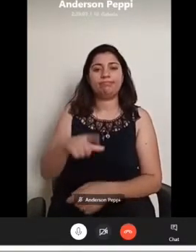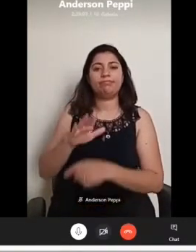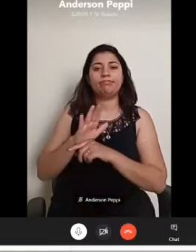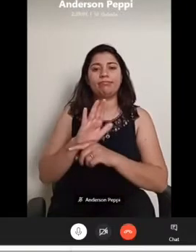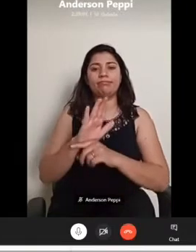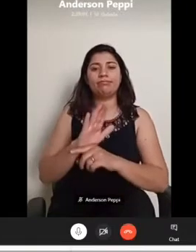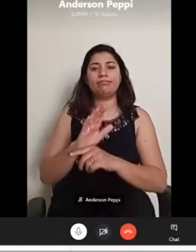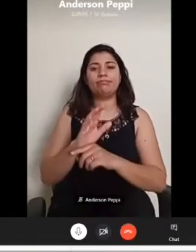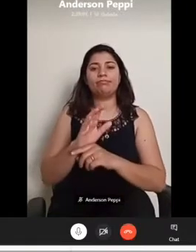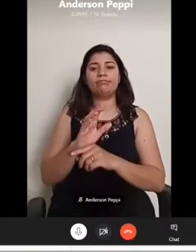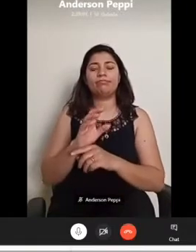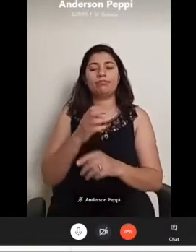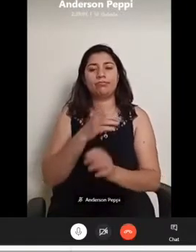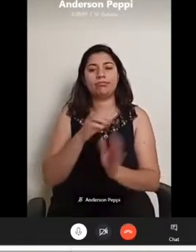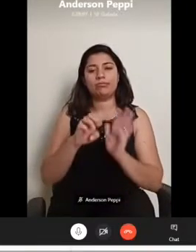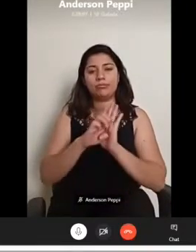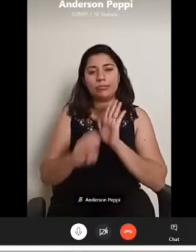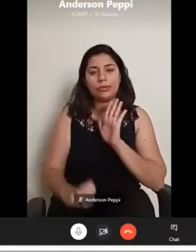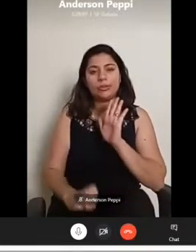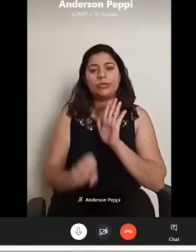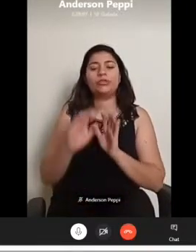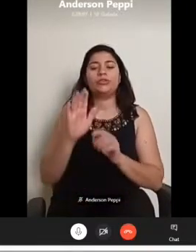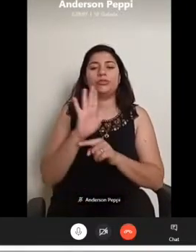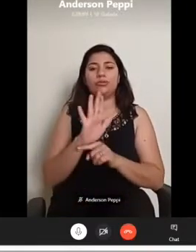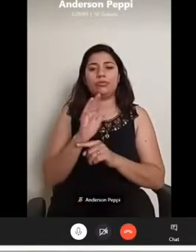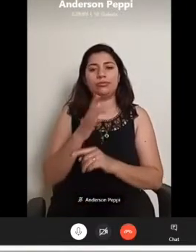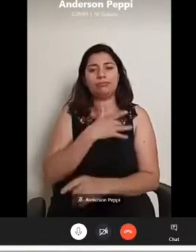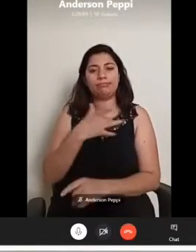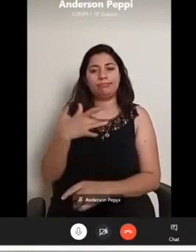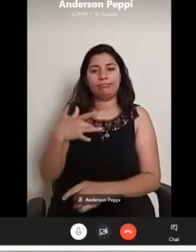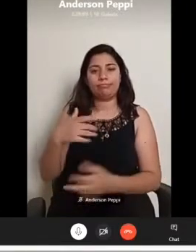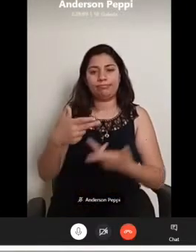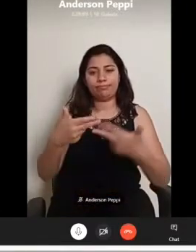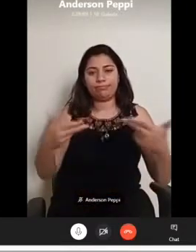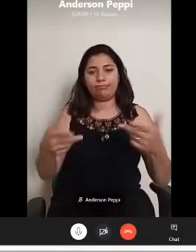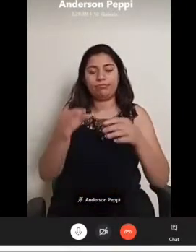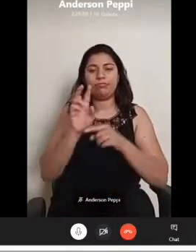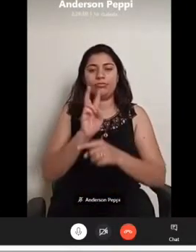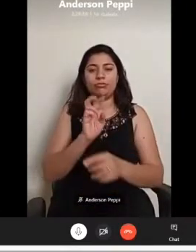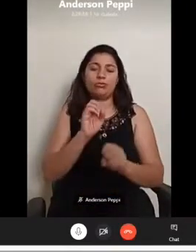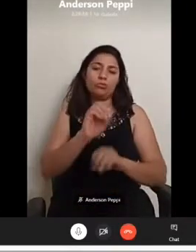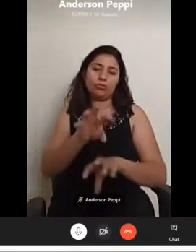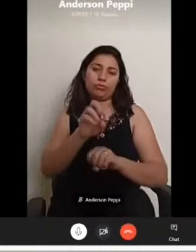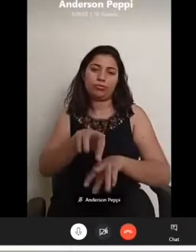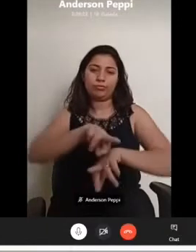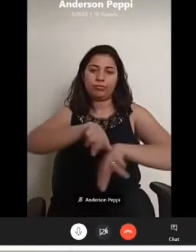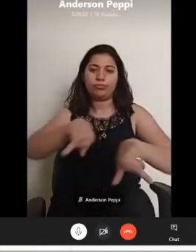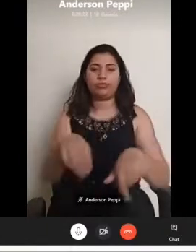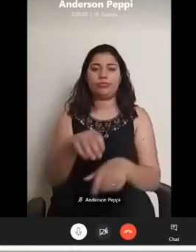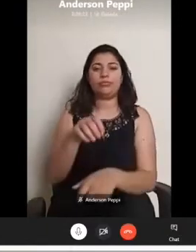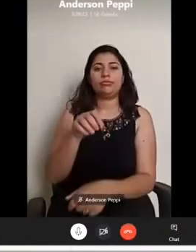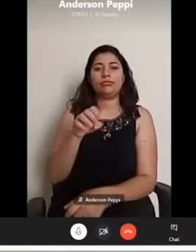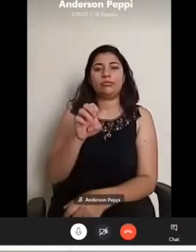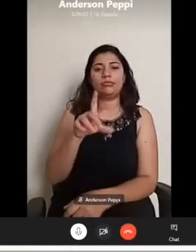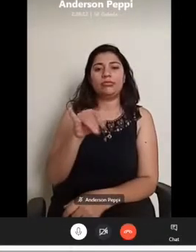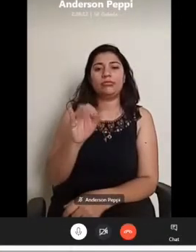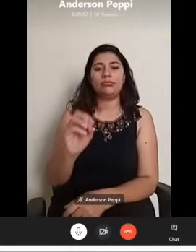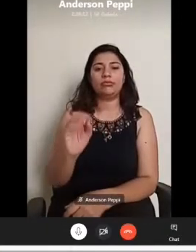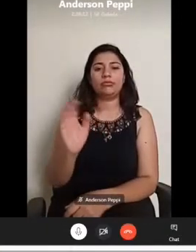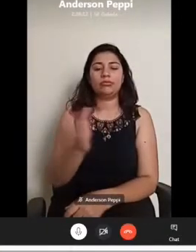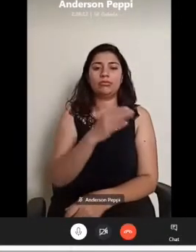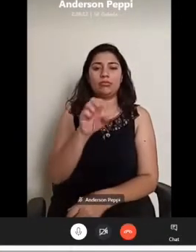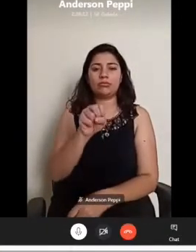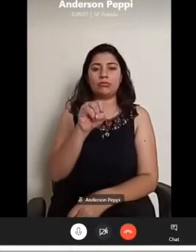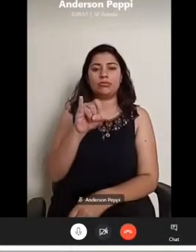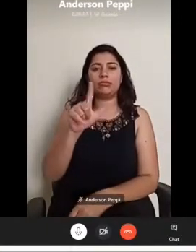Disciplina. André Rogério Barbosa, Roseli Antunes da Silva e Elo, Silvio dos Santos. Comissão